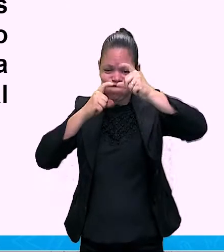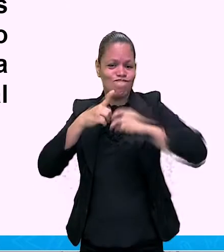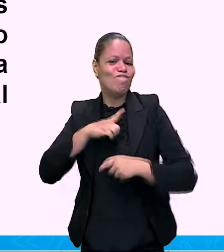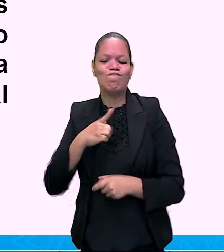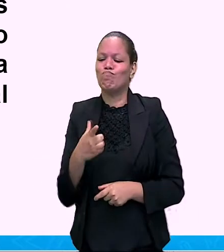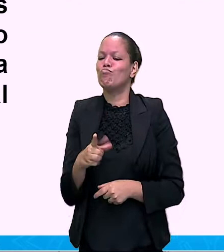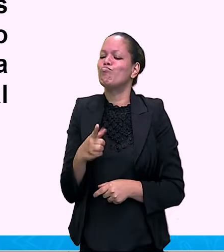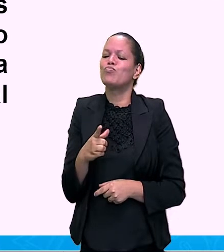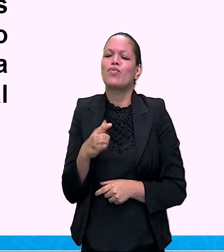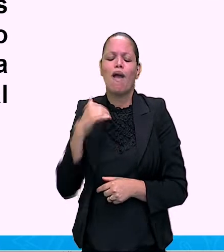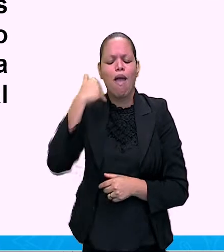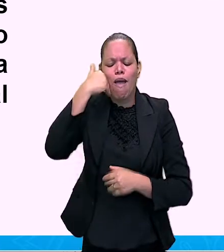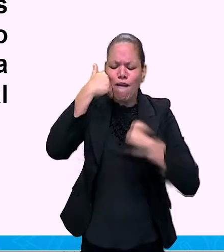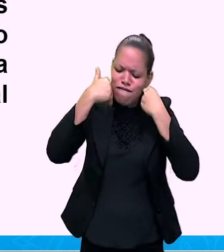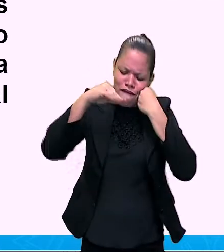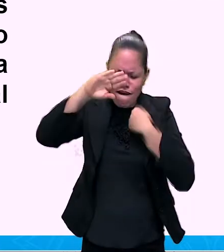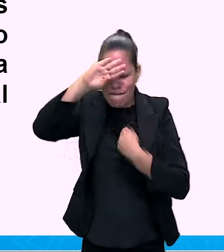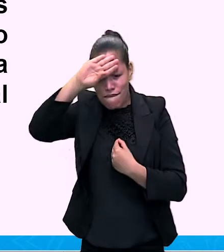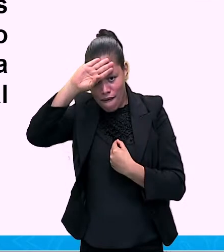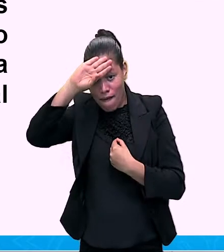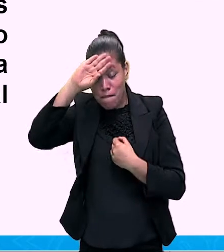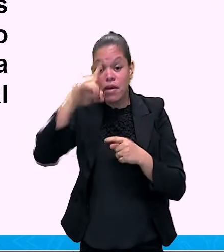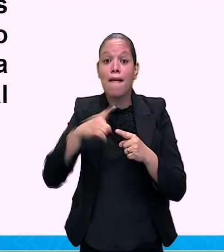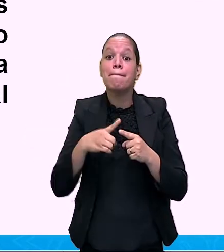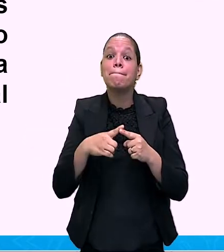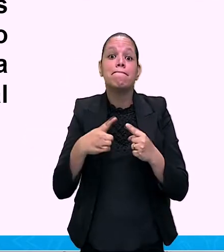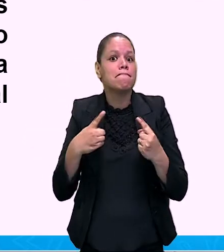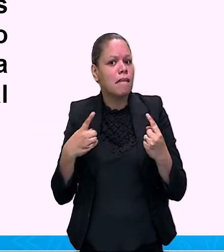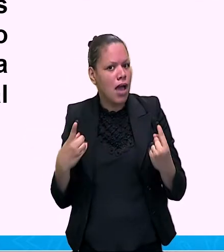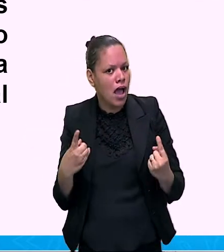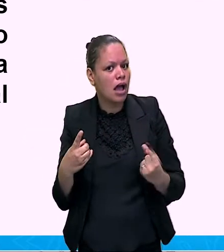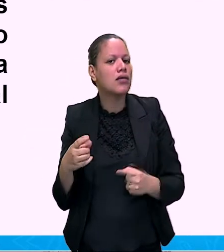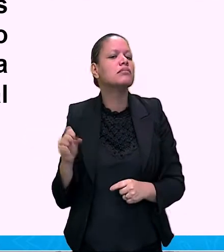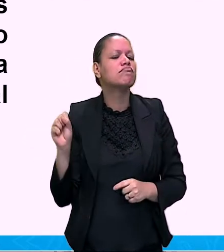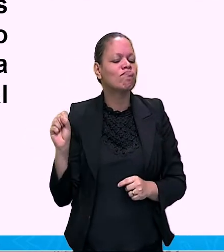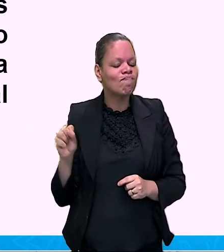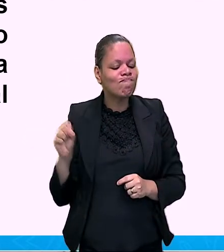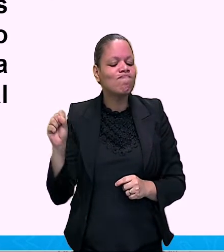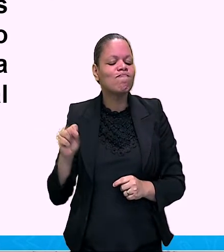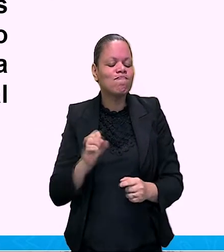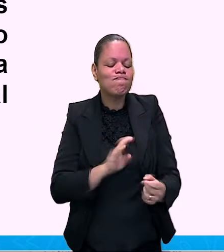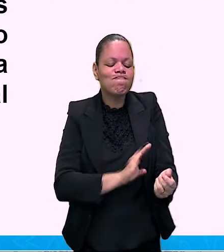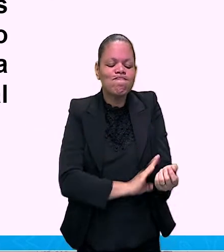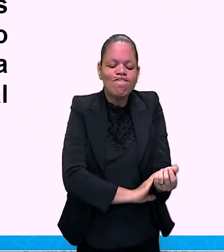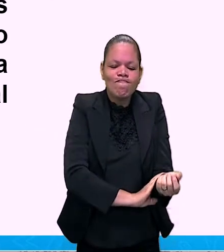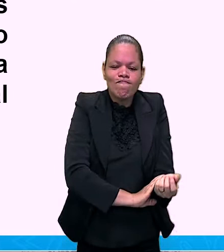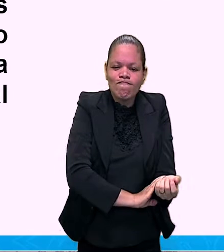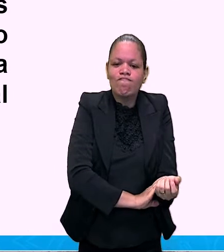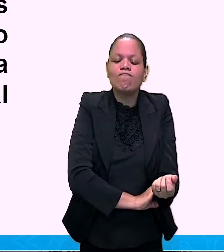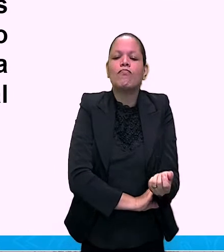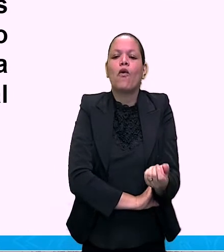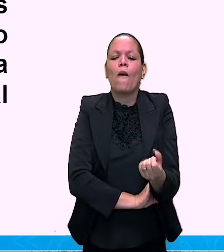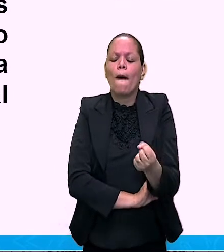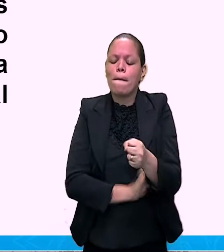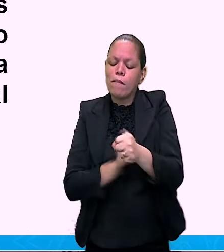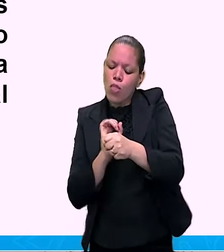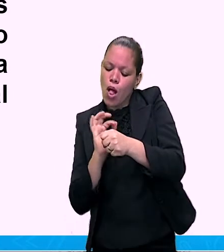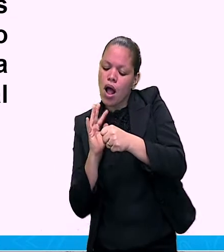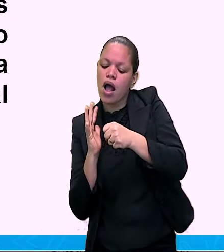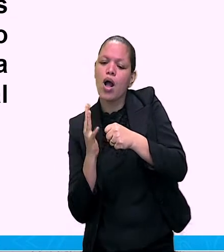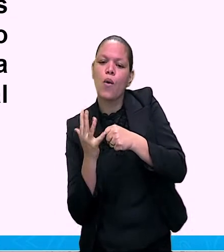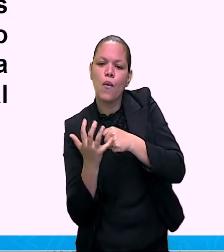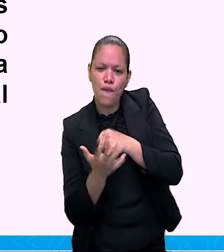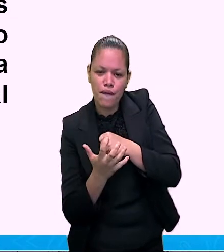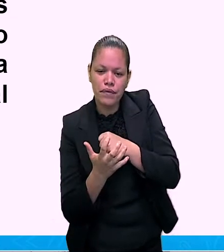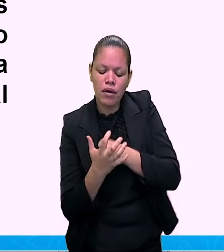necessariamente testaram positivo para a Covid-19. Os sintomas podem evoluir de forma grave com